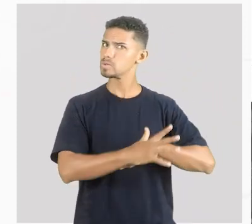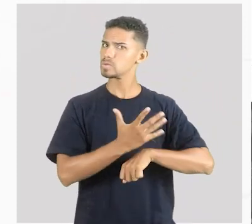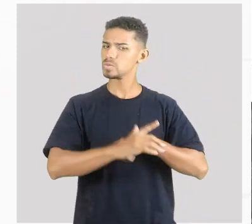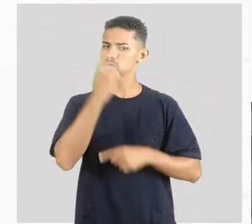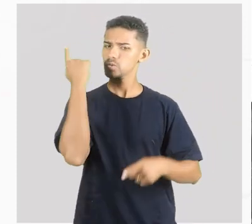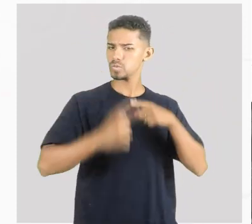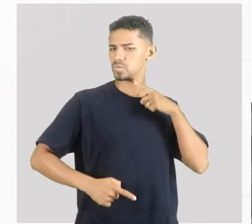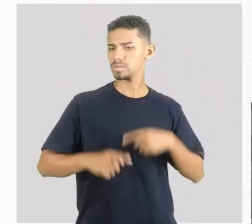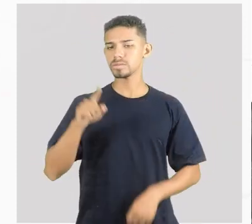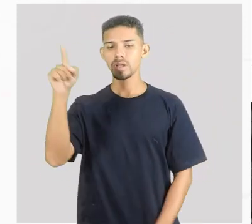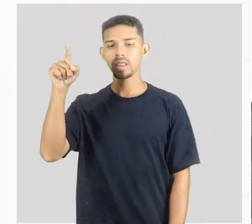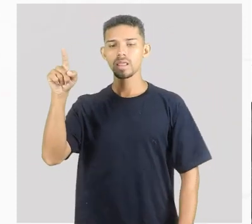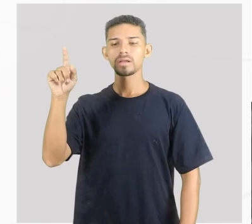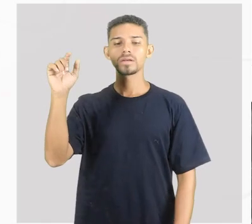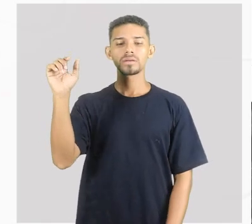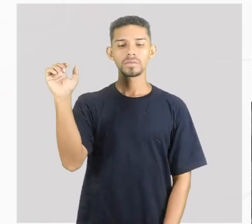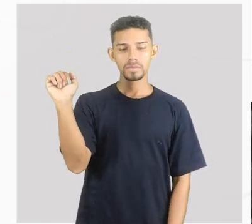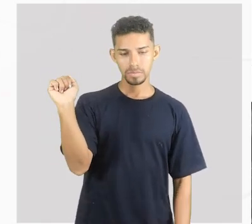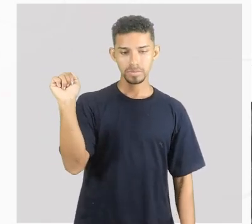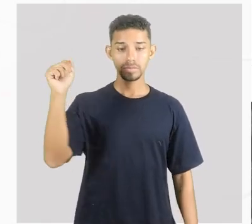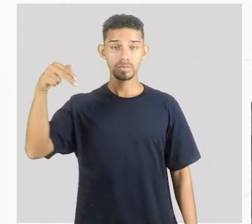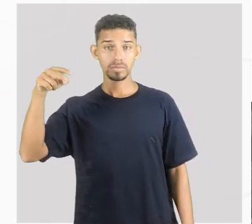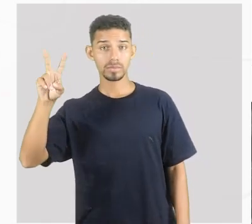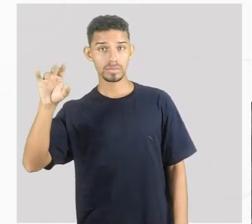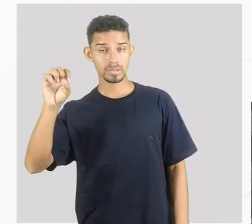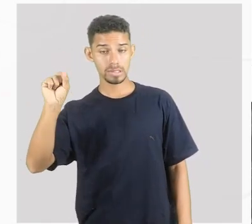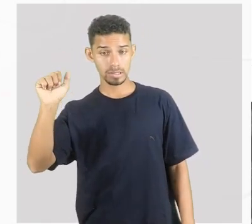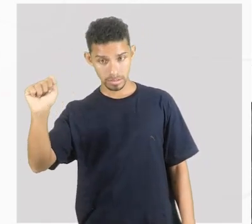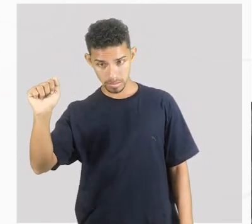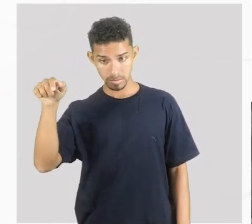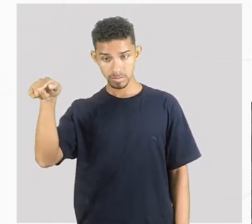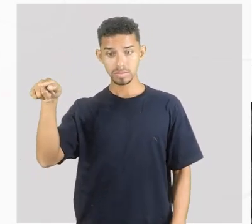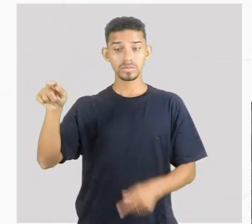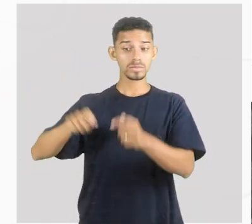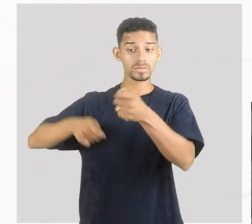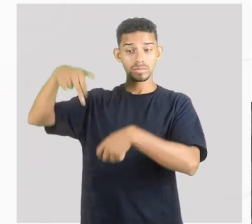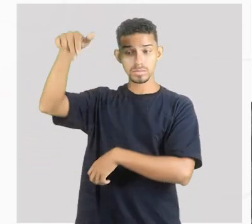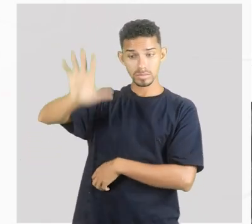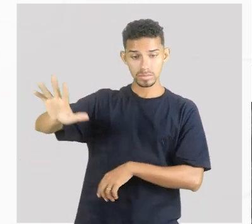Sanitária. A adição de glutaral também é proibida,